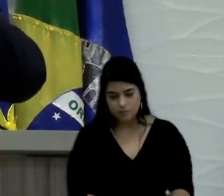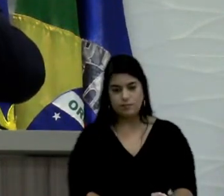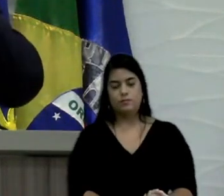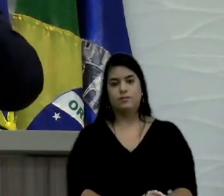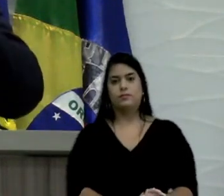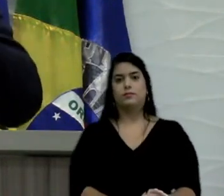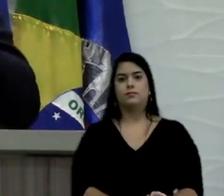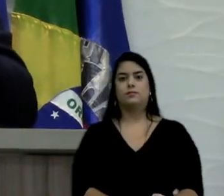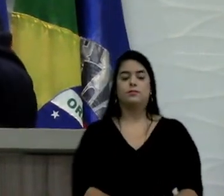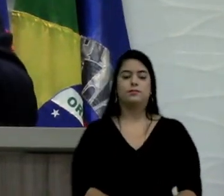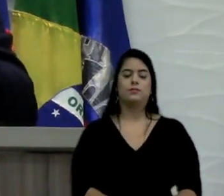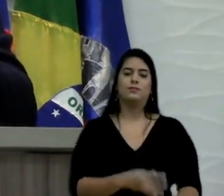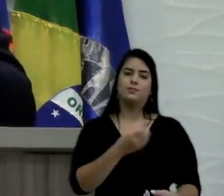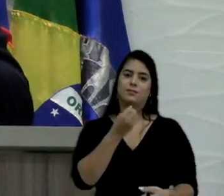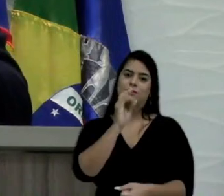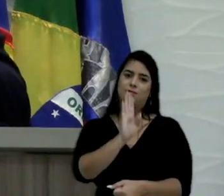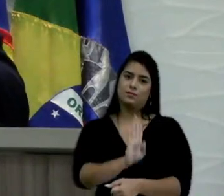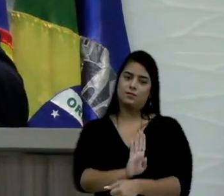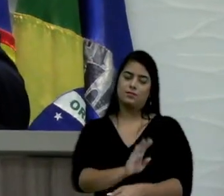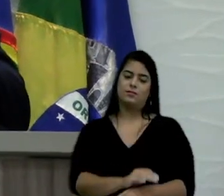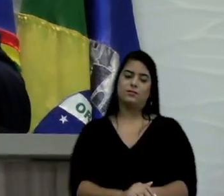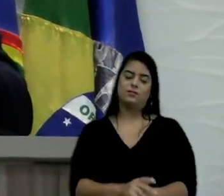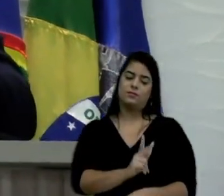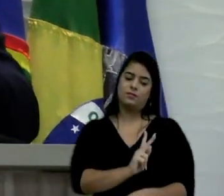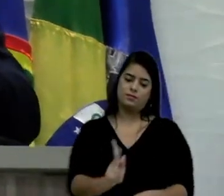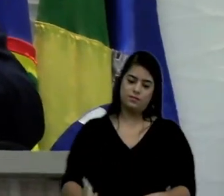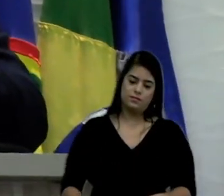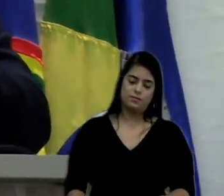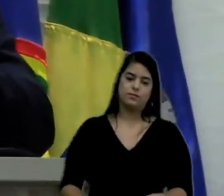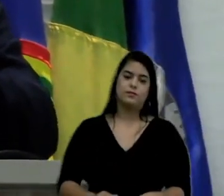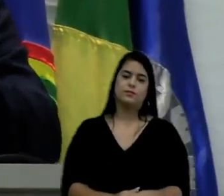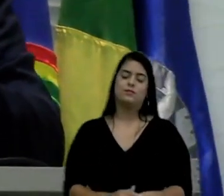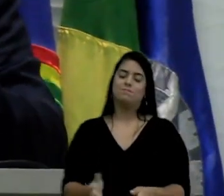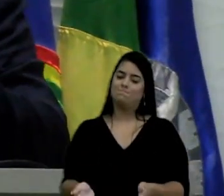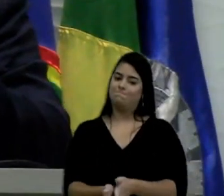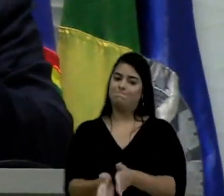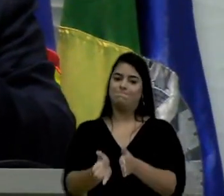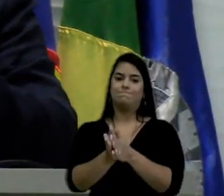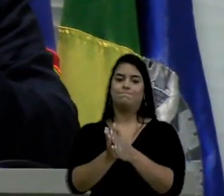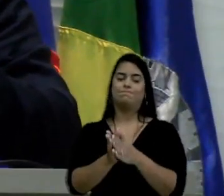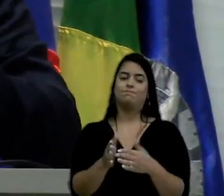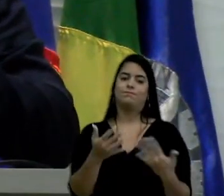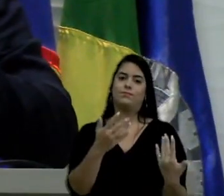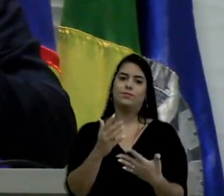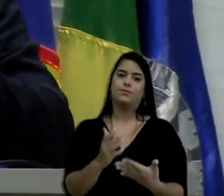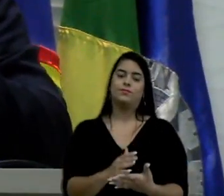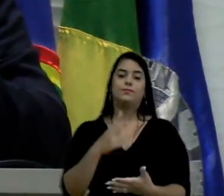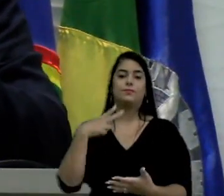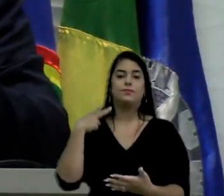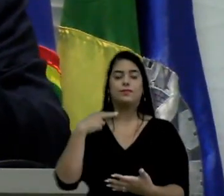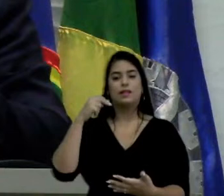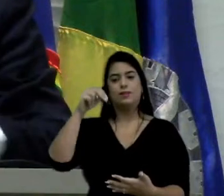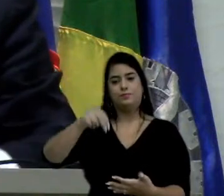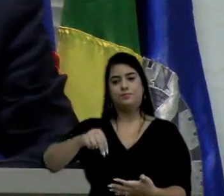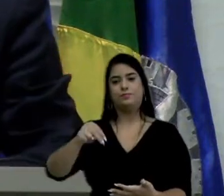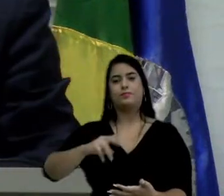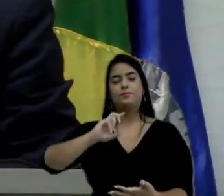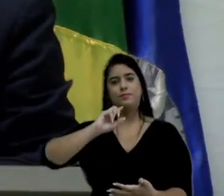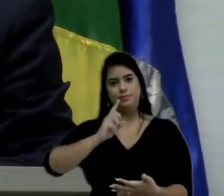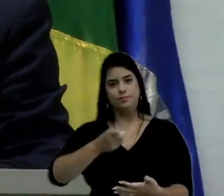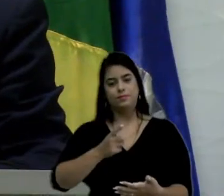fera boa tarde boa tarde Presidente tá de parabéns a vereadora Neida aqui por essa